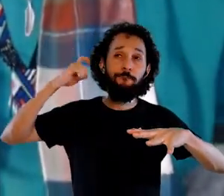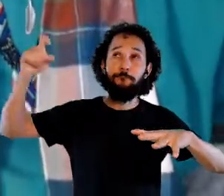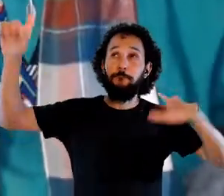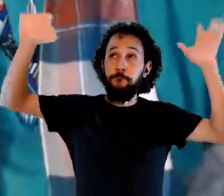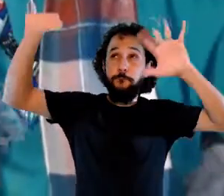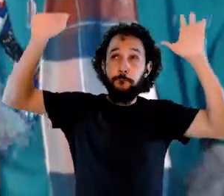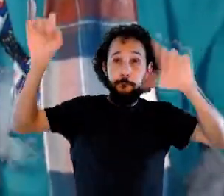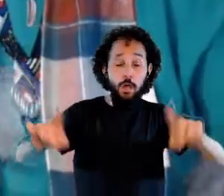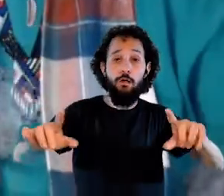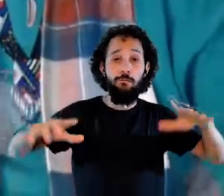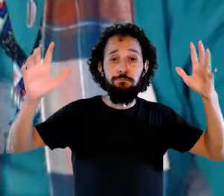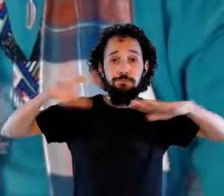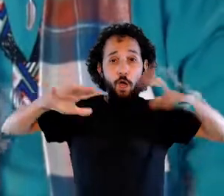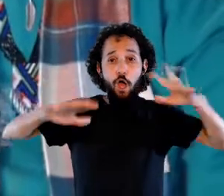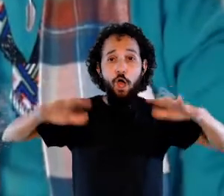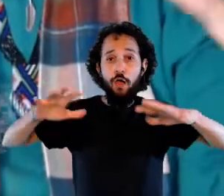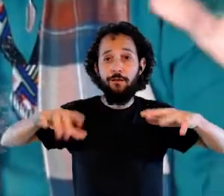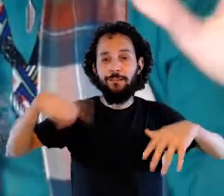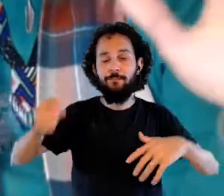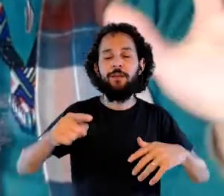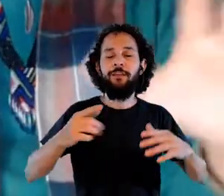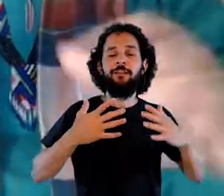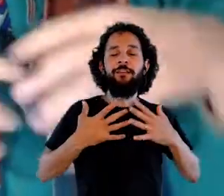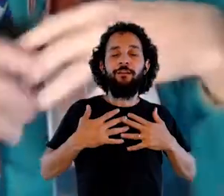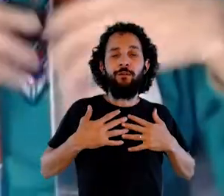vem um alívio.